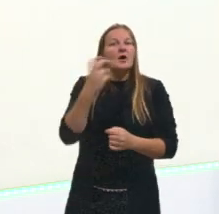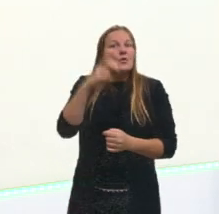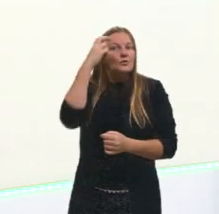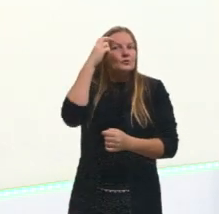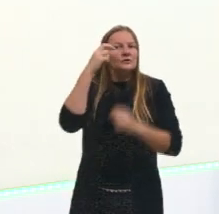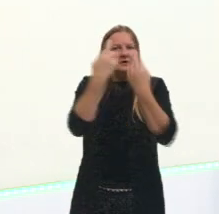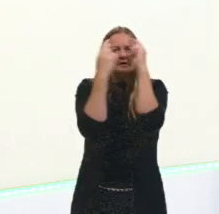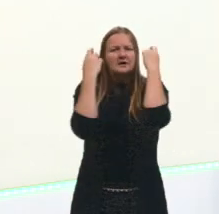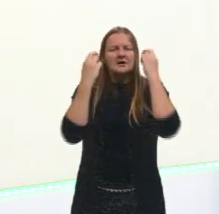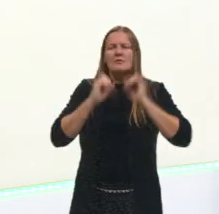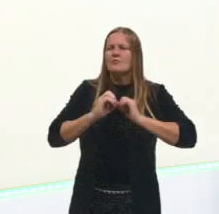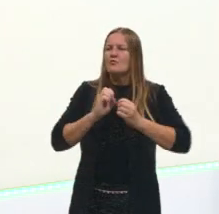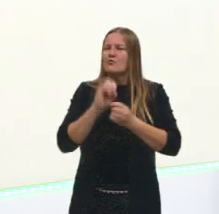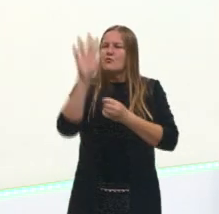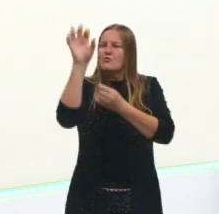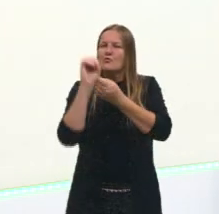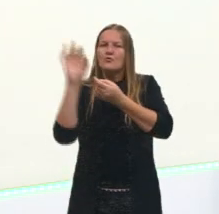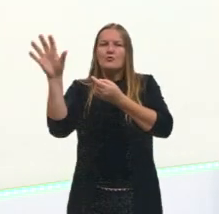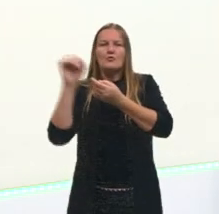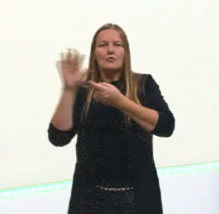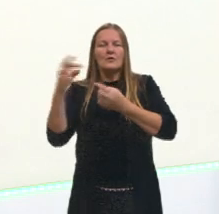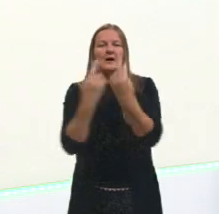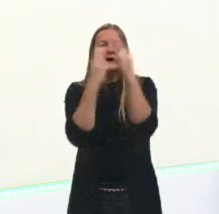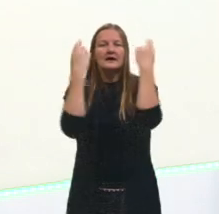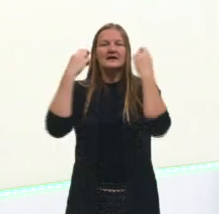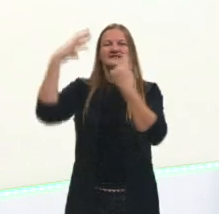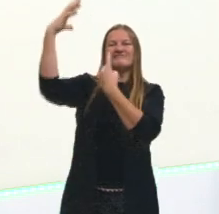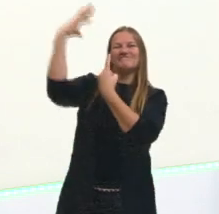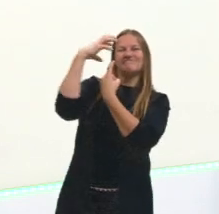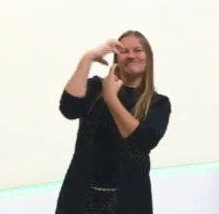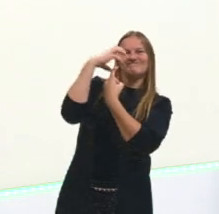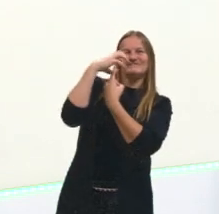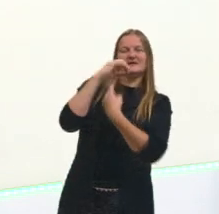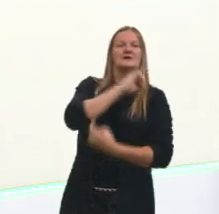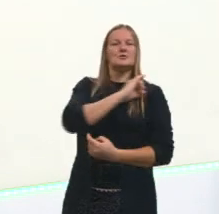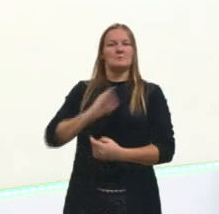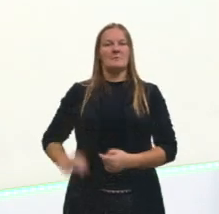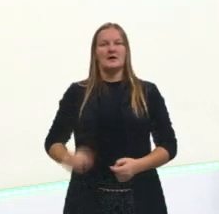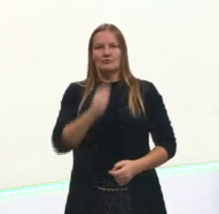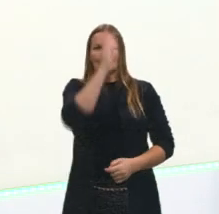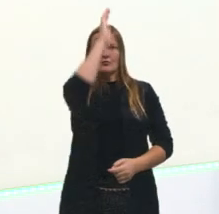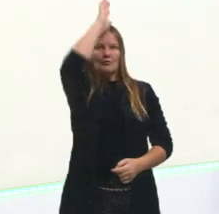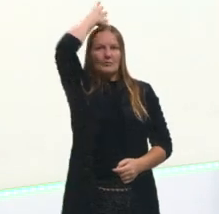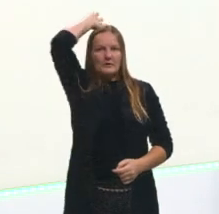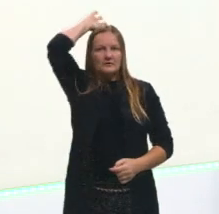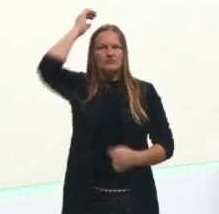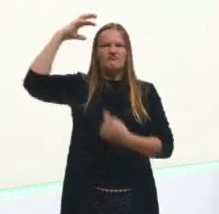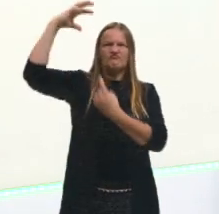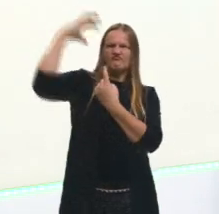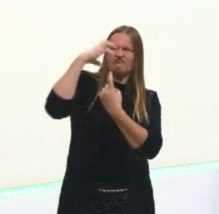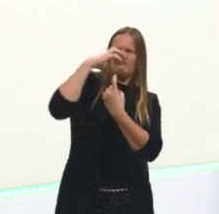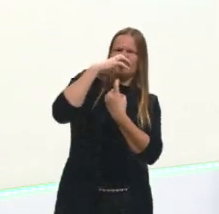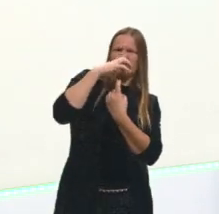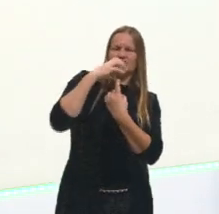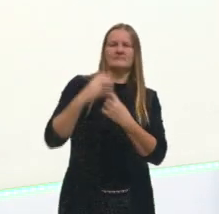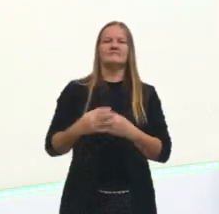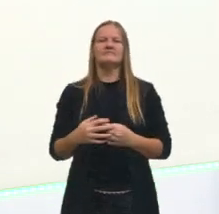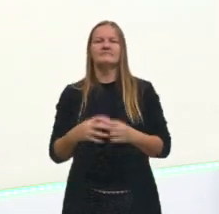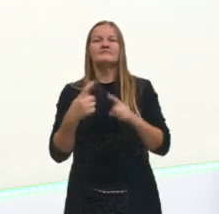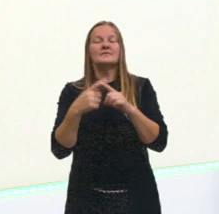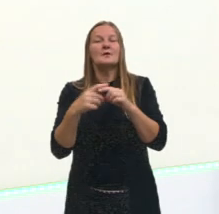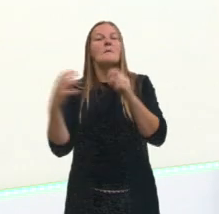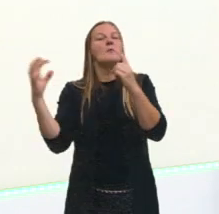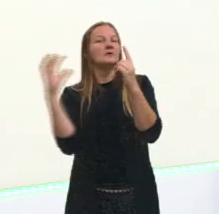não era tão conhecida a Grécia vai ser dominada pelo império romano e o império romano também vai se influenciar